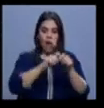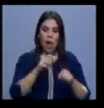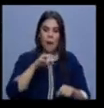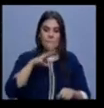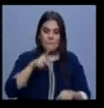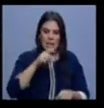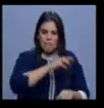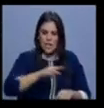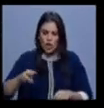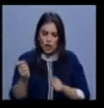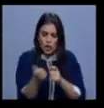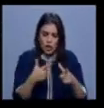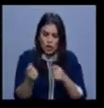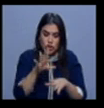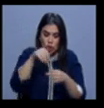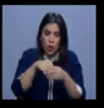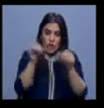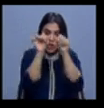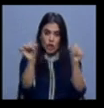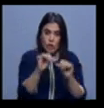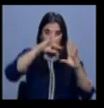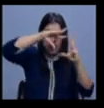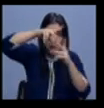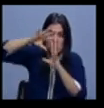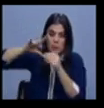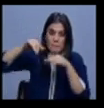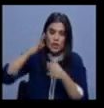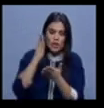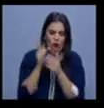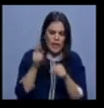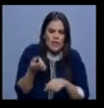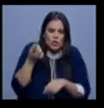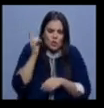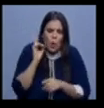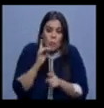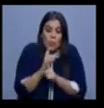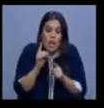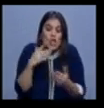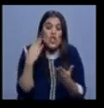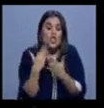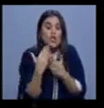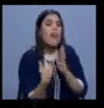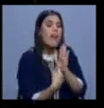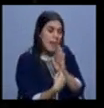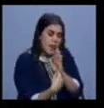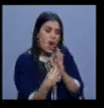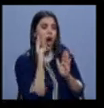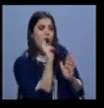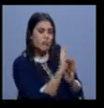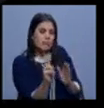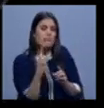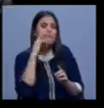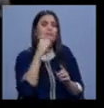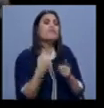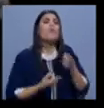própria galáxia, mas que não se ficou apenas pela nossa própria galáxia. Não. Neste estudo, eles olharam em particular para uma